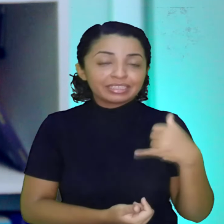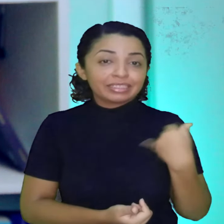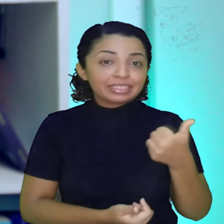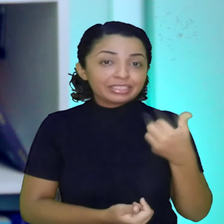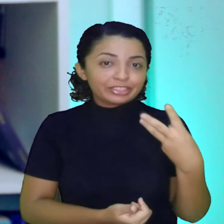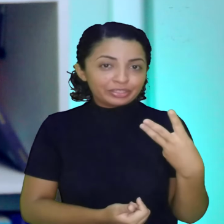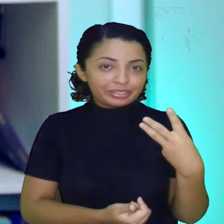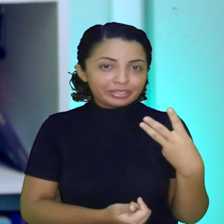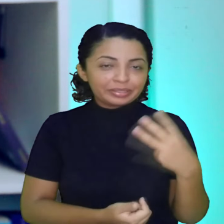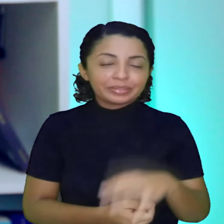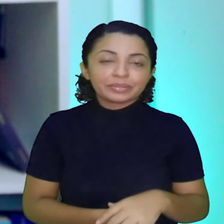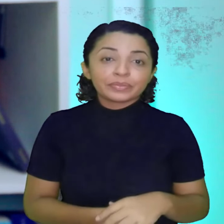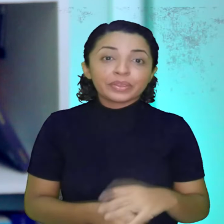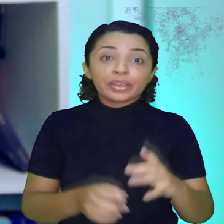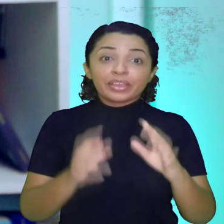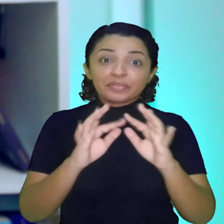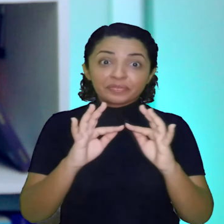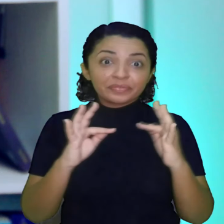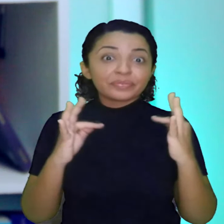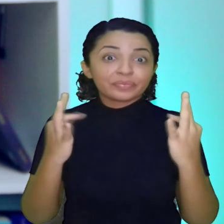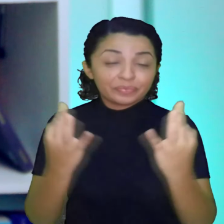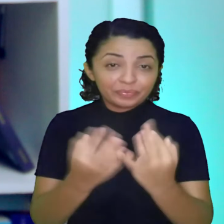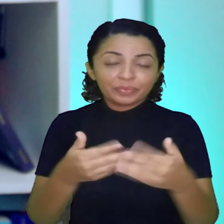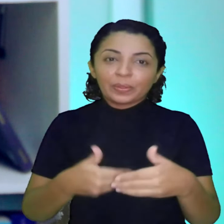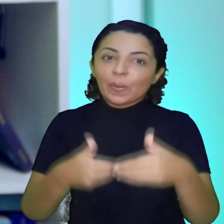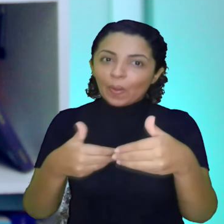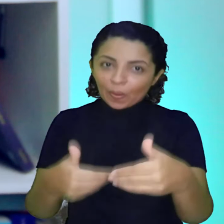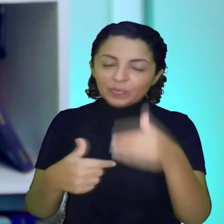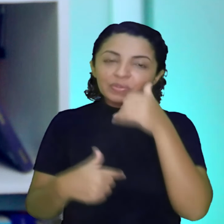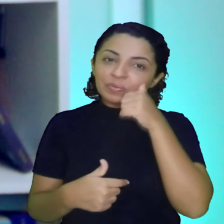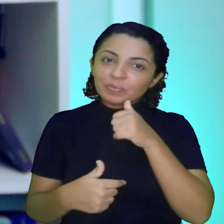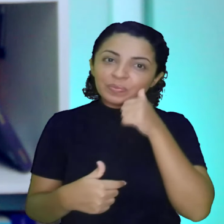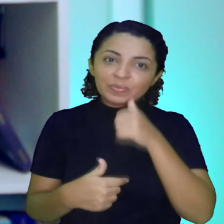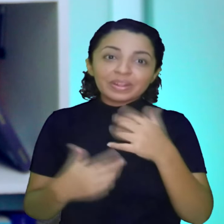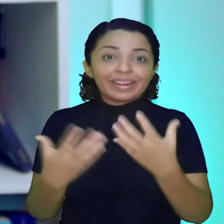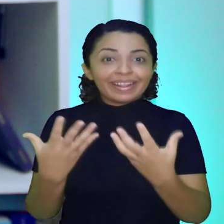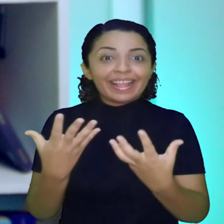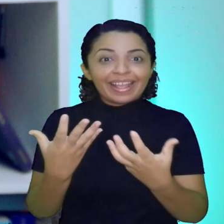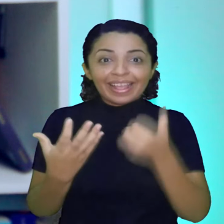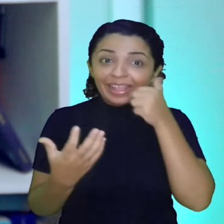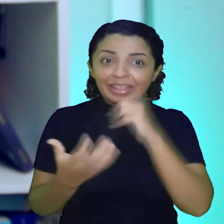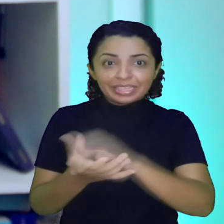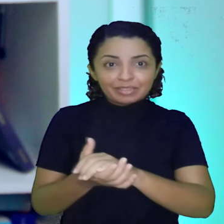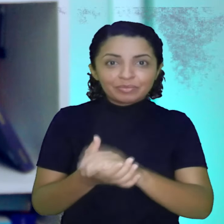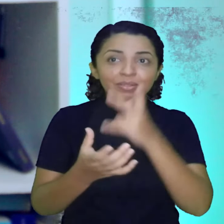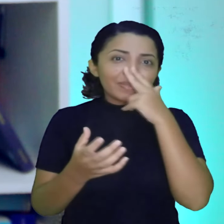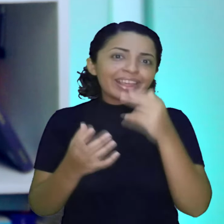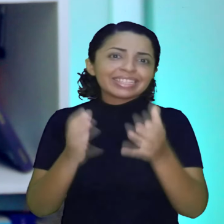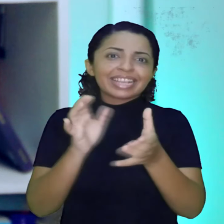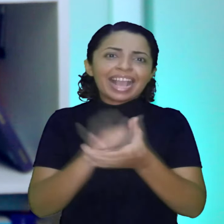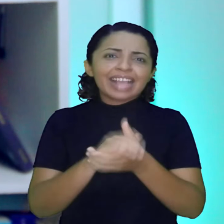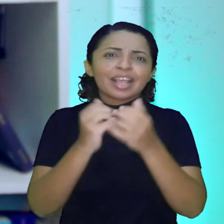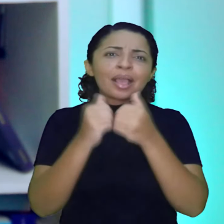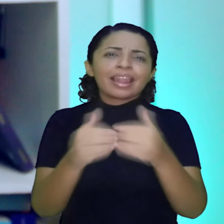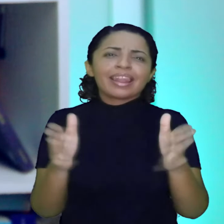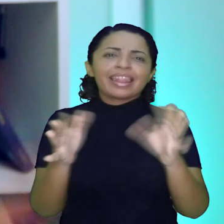13 anos. E esse arranjo familiar que acontece a partir daí, nesse casamento aberto